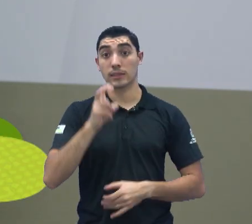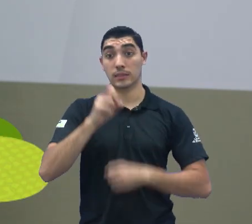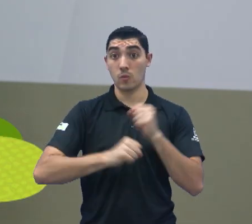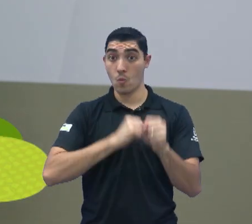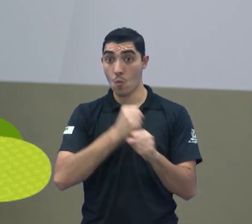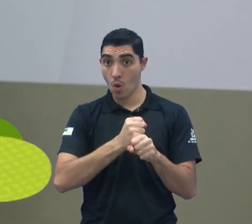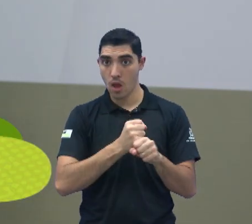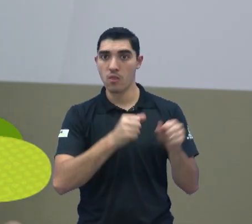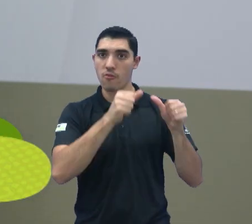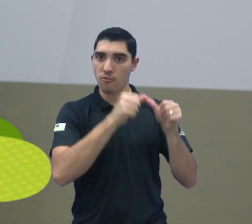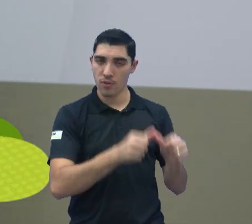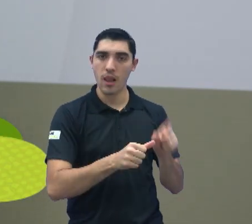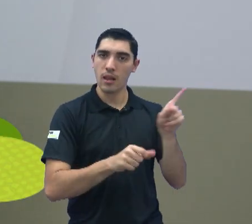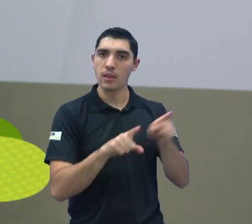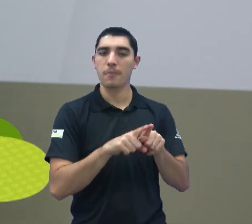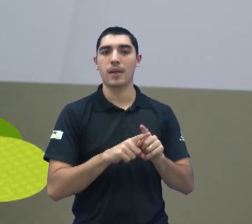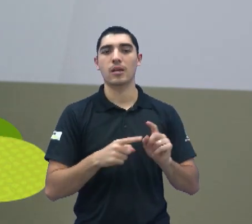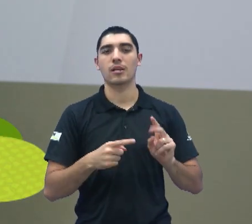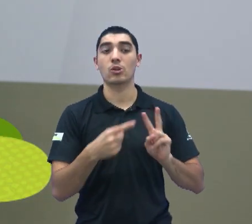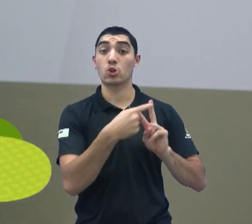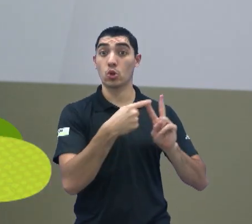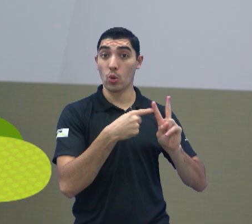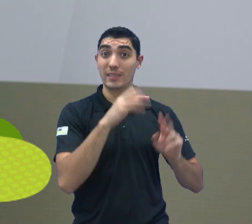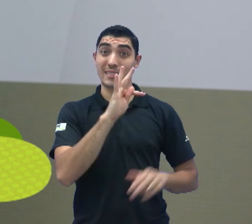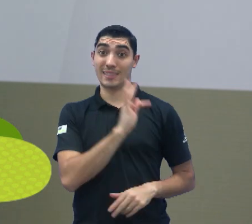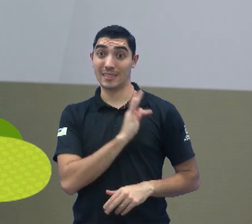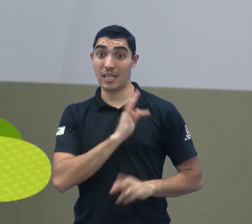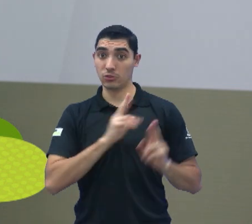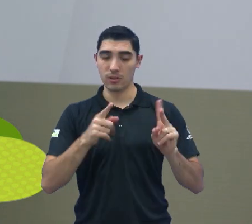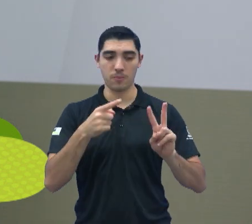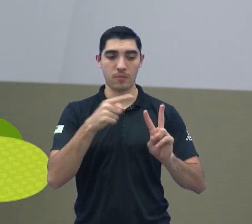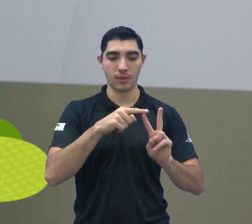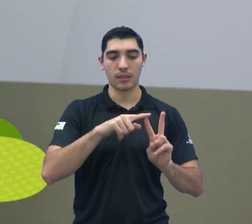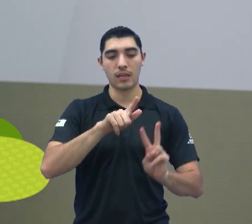2 técnicos totalmente diferentes. Guilherme Novaes,